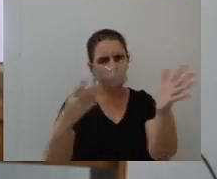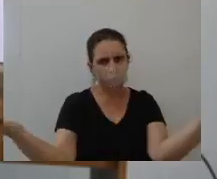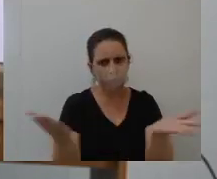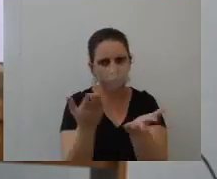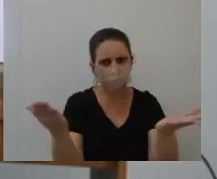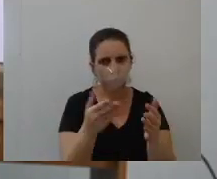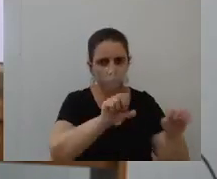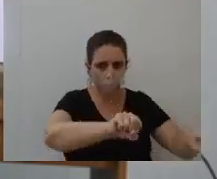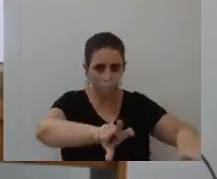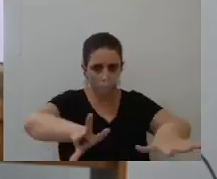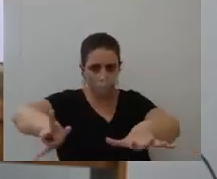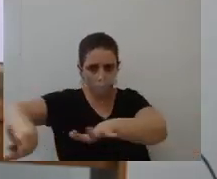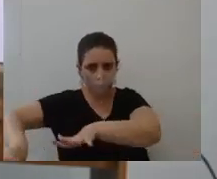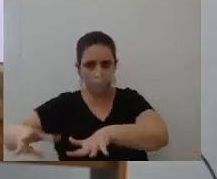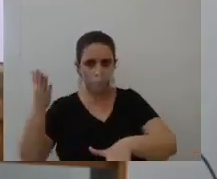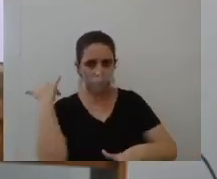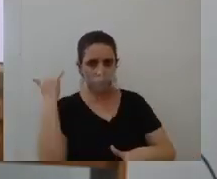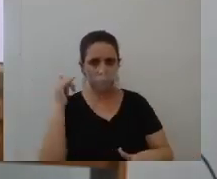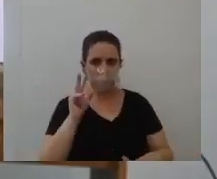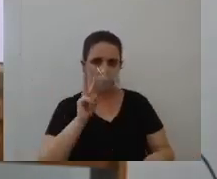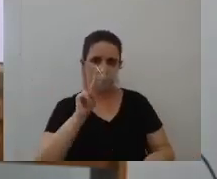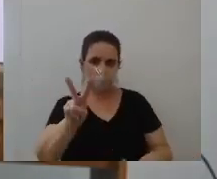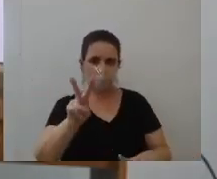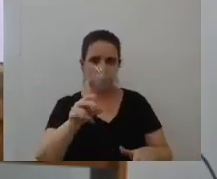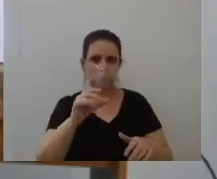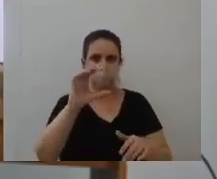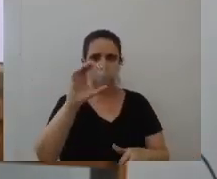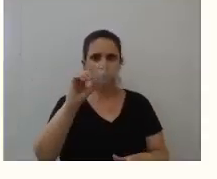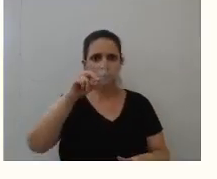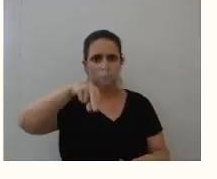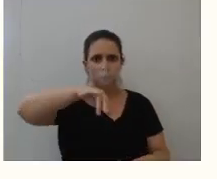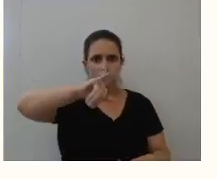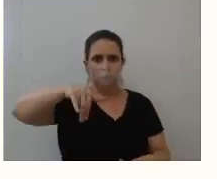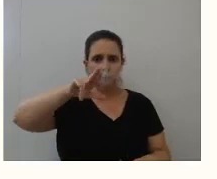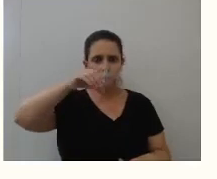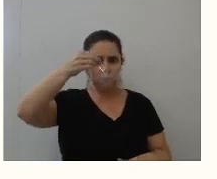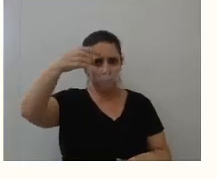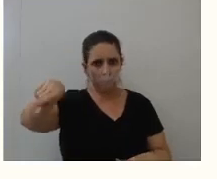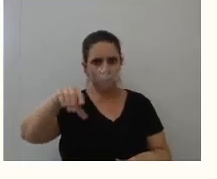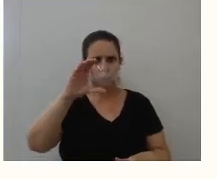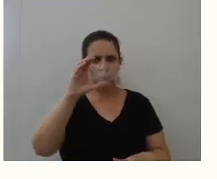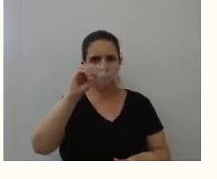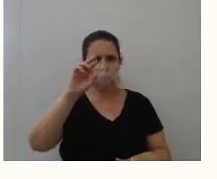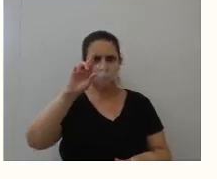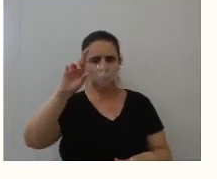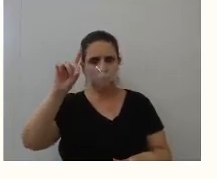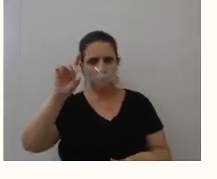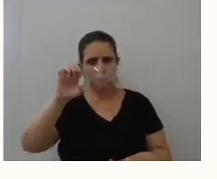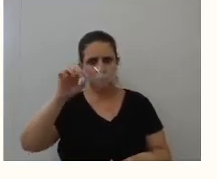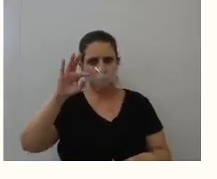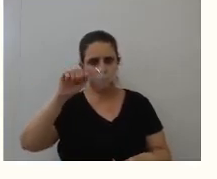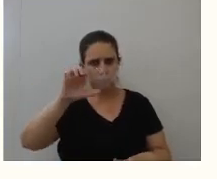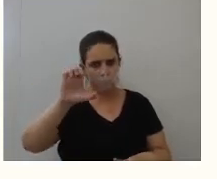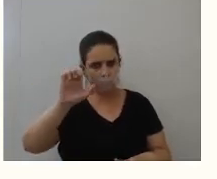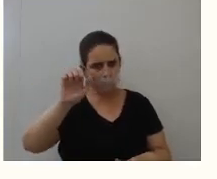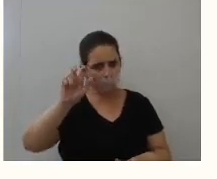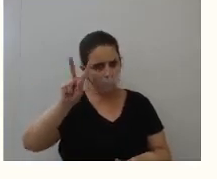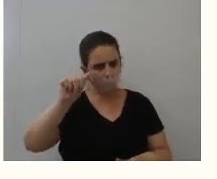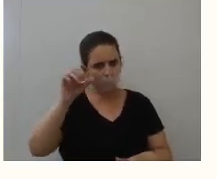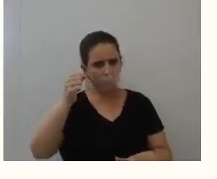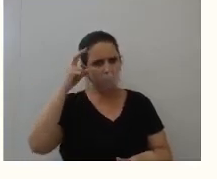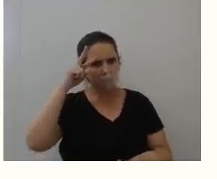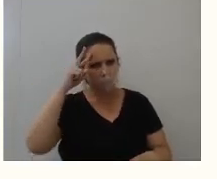semana passada a gente viu as conjunções coordenativas. Olha lá, são 5, lembram delas? Aditivas,